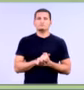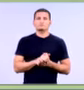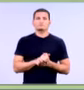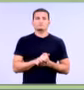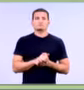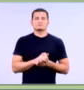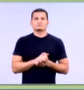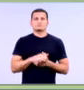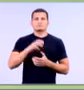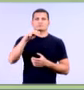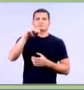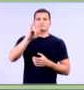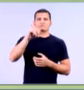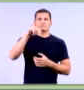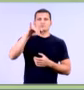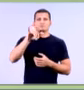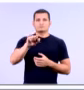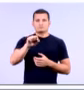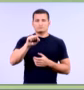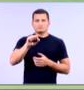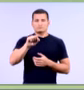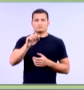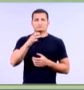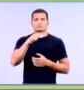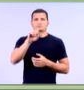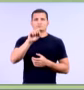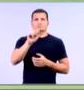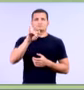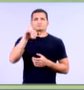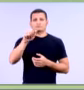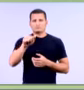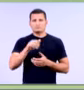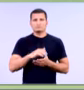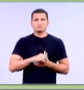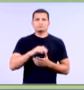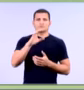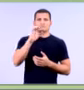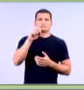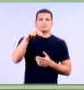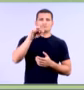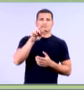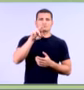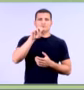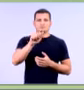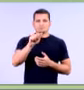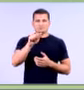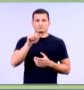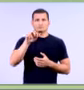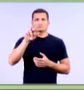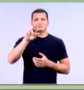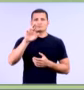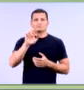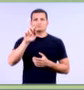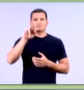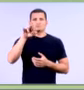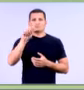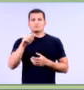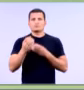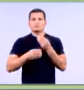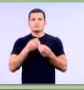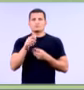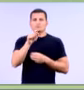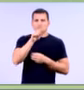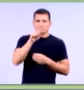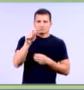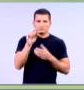Antirreligioso, mini saia e contra regra. Quando é que a gente deve empregar o hífen?